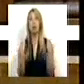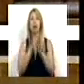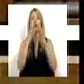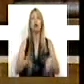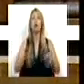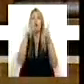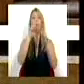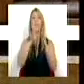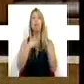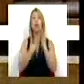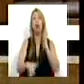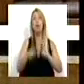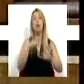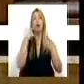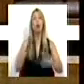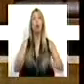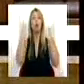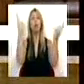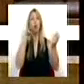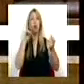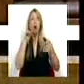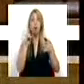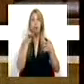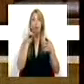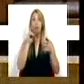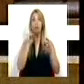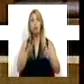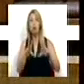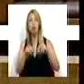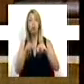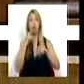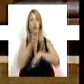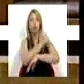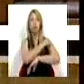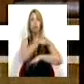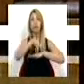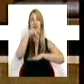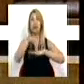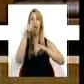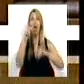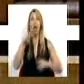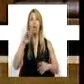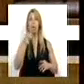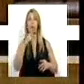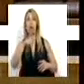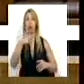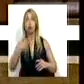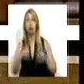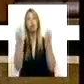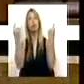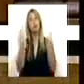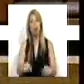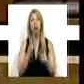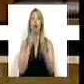ações corretivas e preventivas dos edifícios públicos que contêm amianto, tornando público o mapeamento e